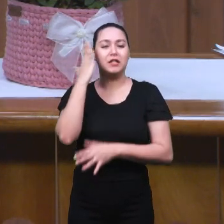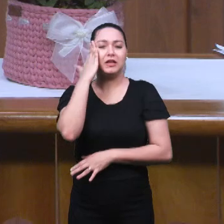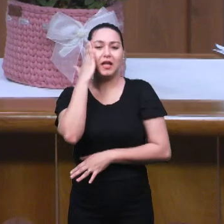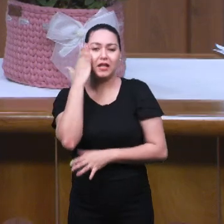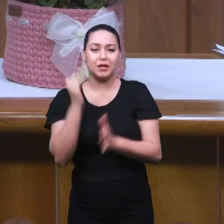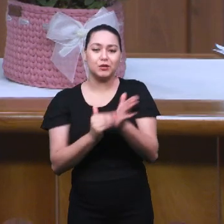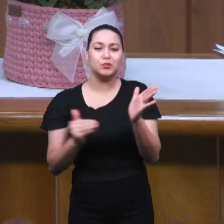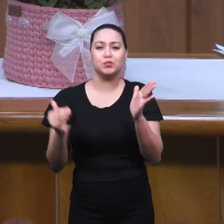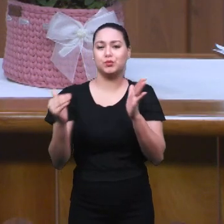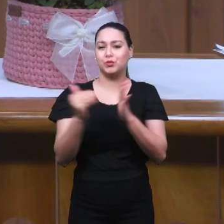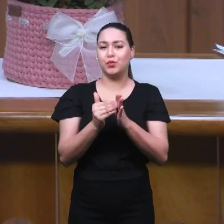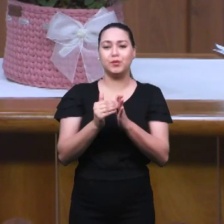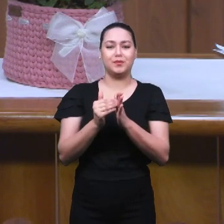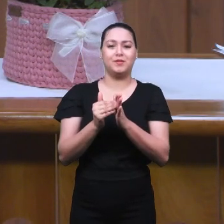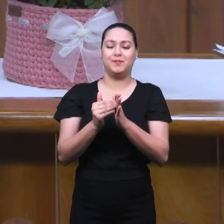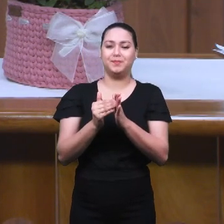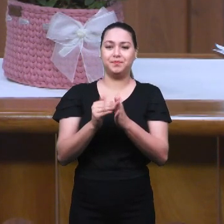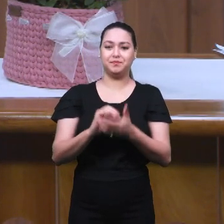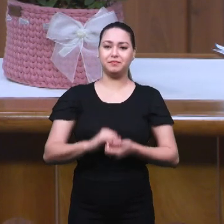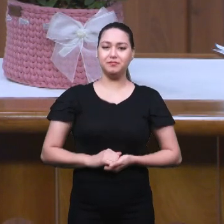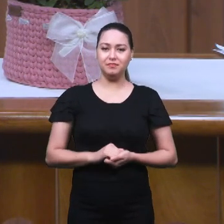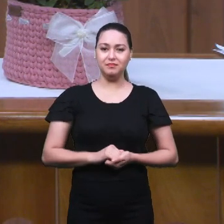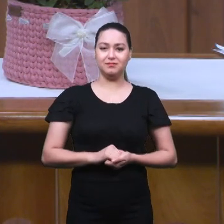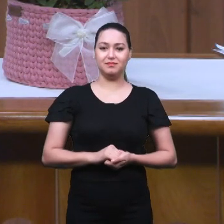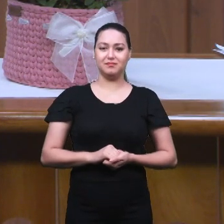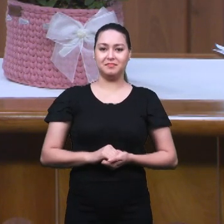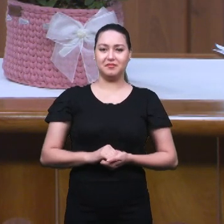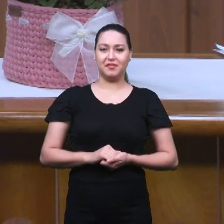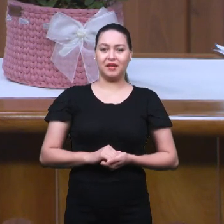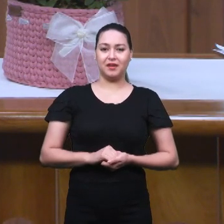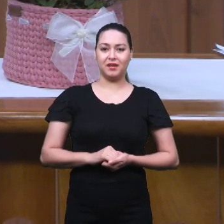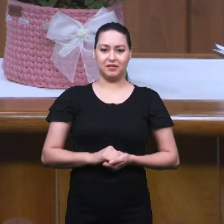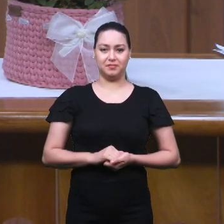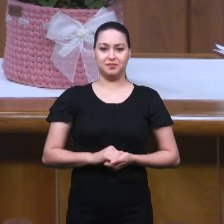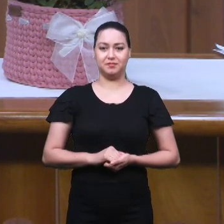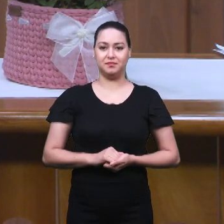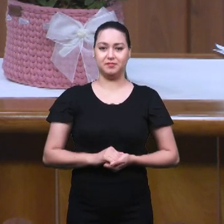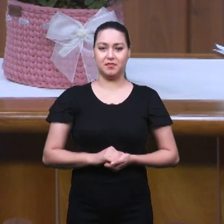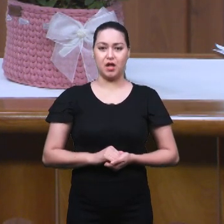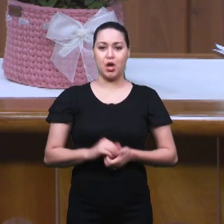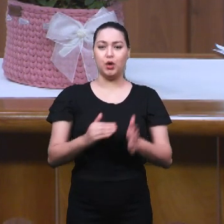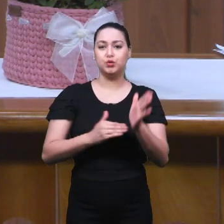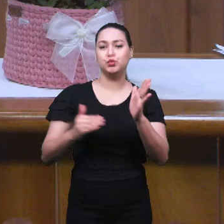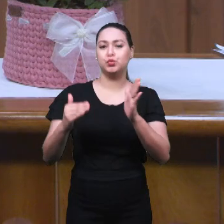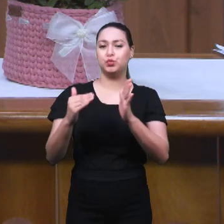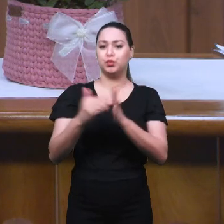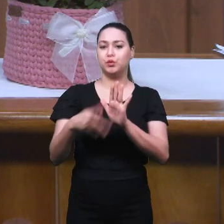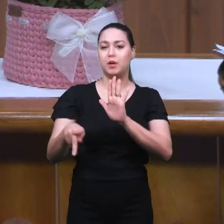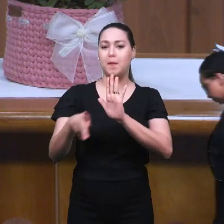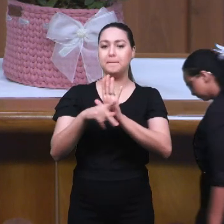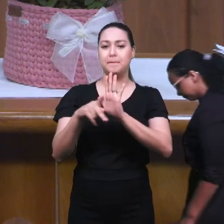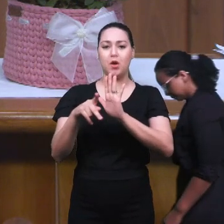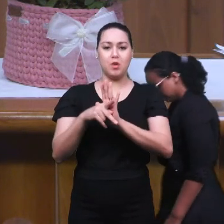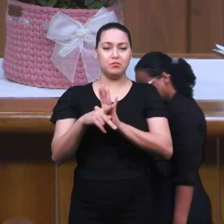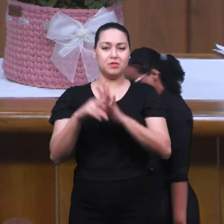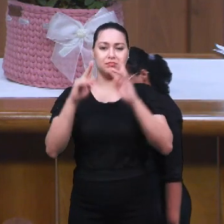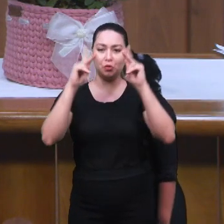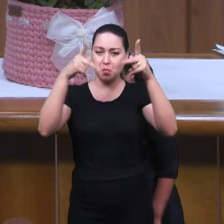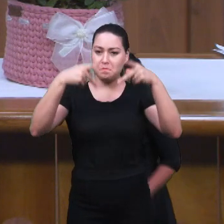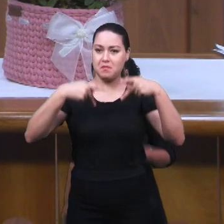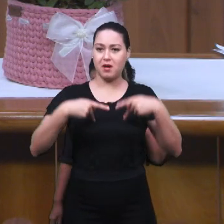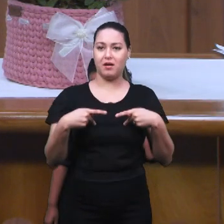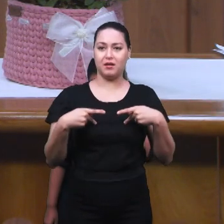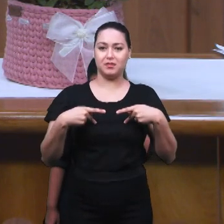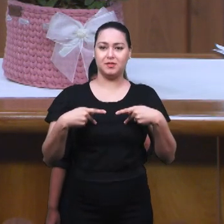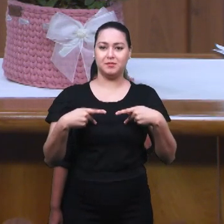no gosto, entendeu? Tudo aquilo que é dos sentidos do homem, que o